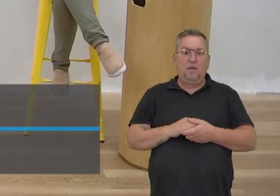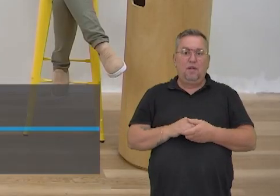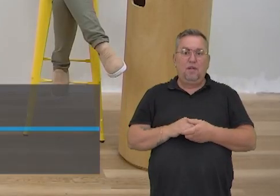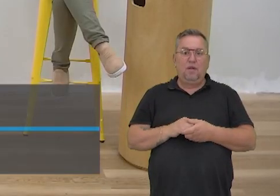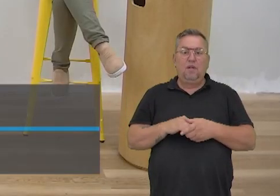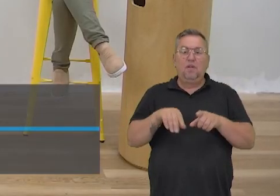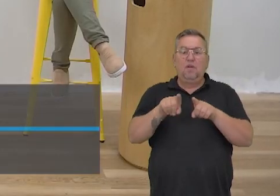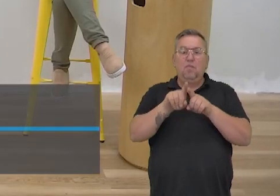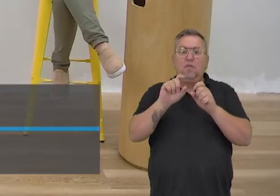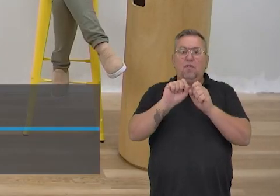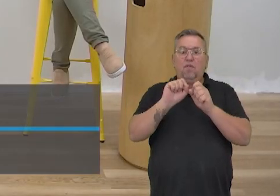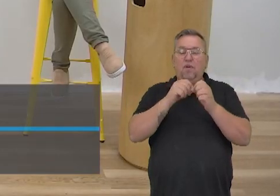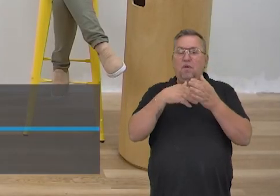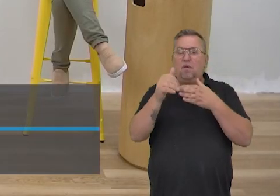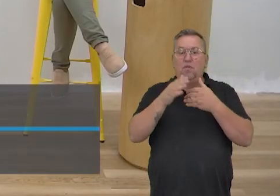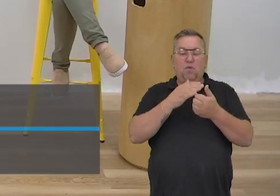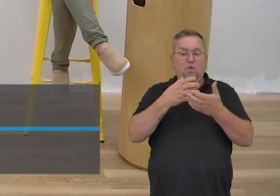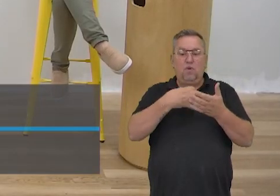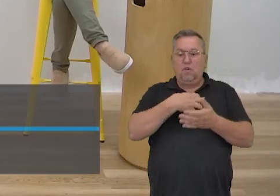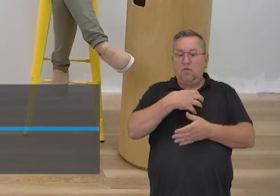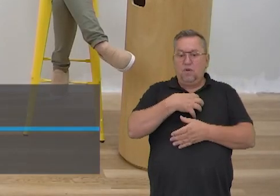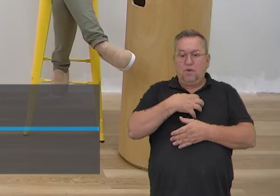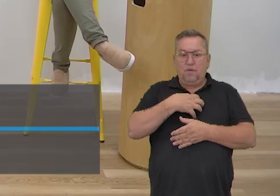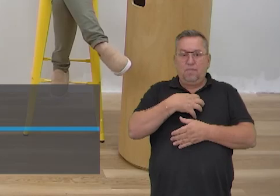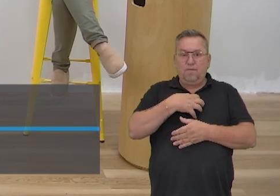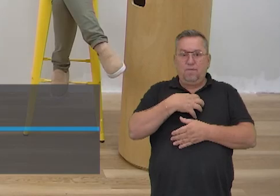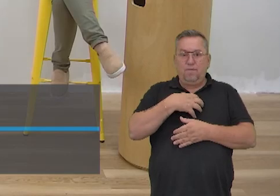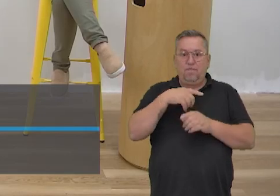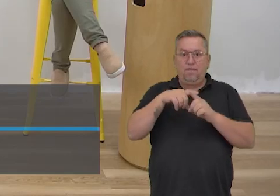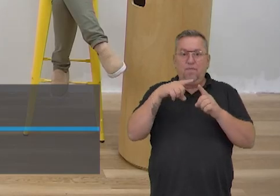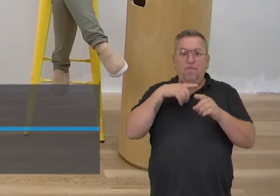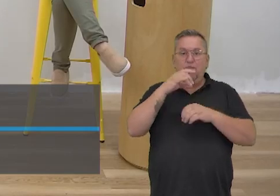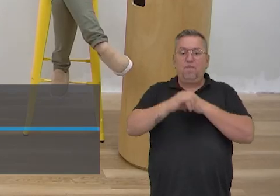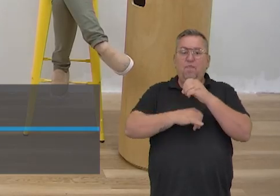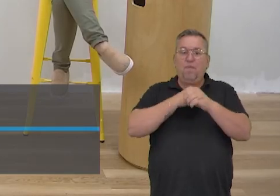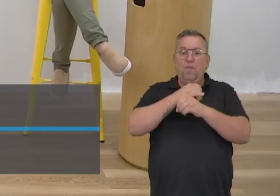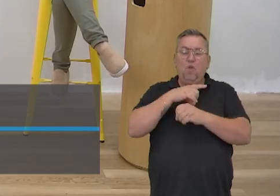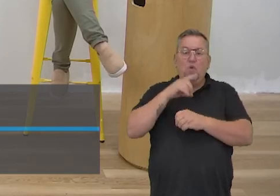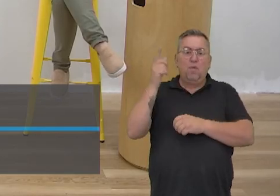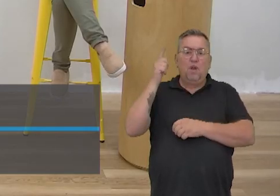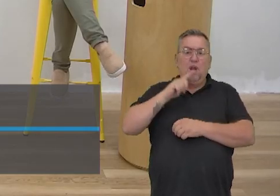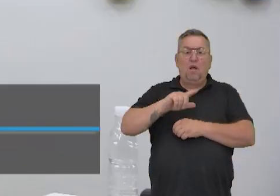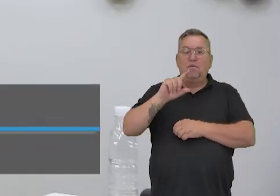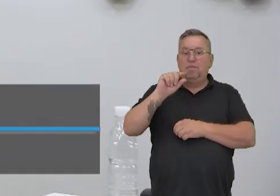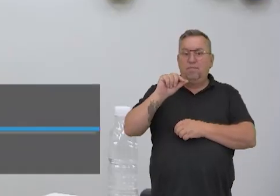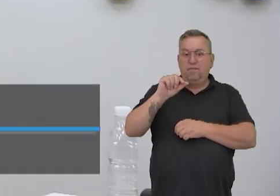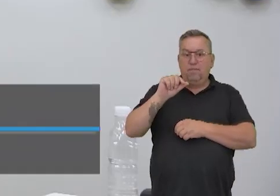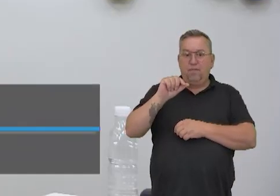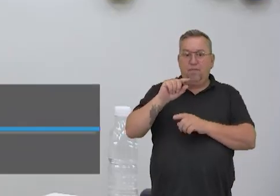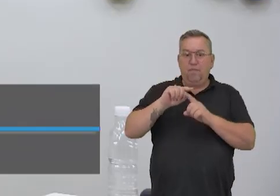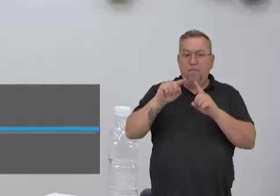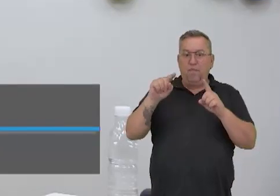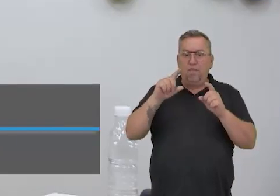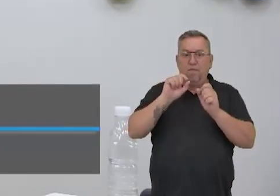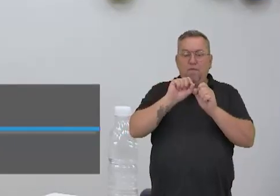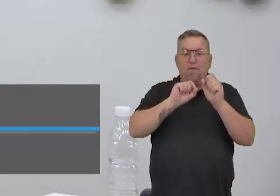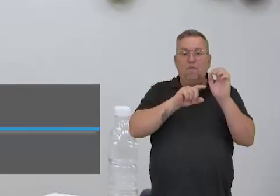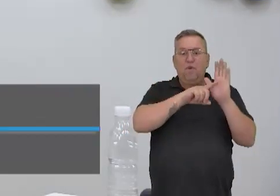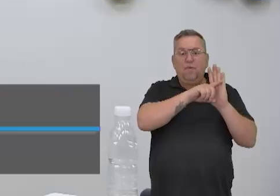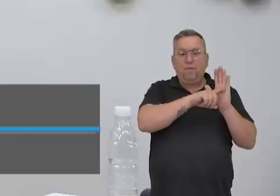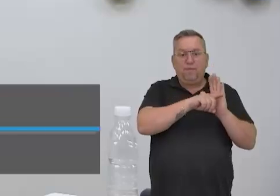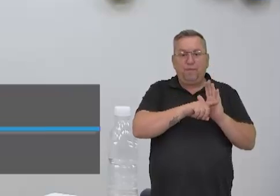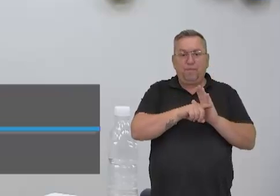publicam lá de qualquer jeito, gente. Então, fala, meu artigo foi publicado, mas é um site que está ali só para ganhar dinheiro. Foi publicado, mas não foi analisado.